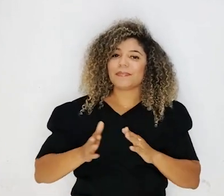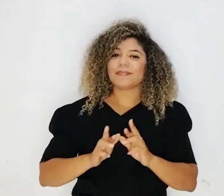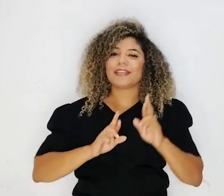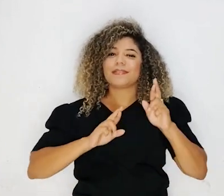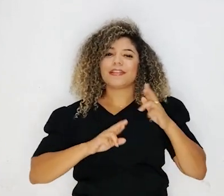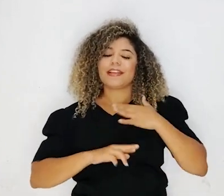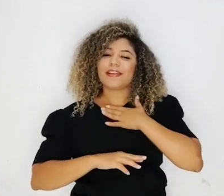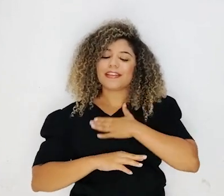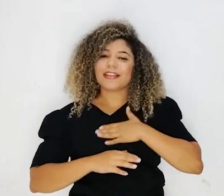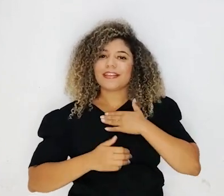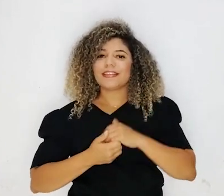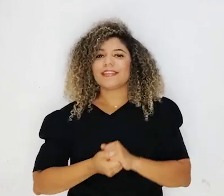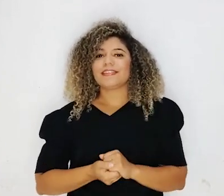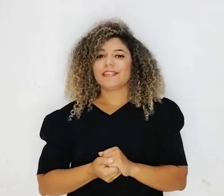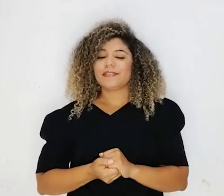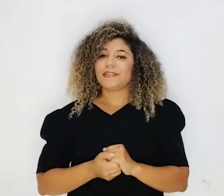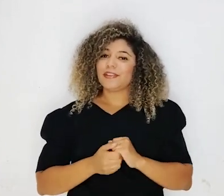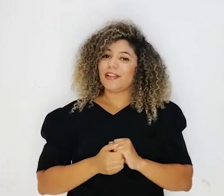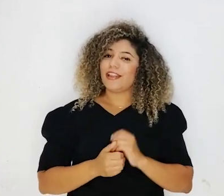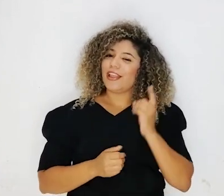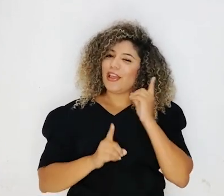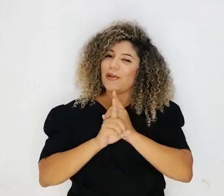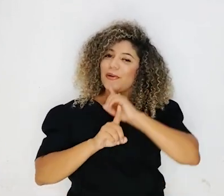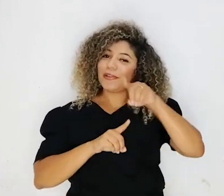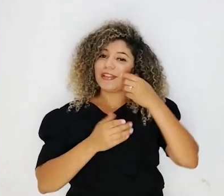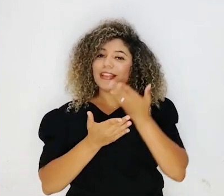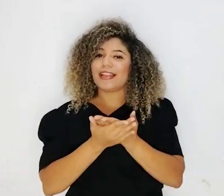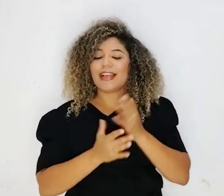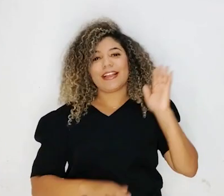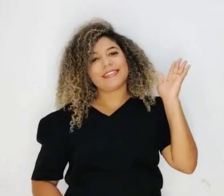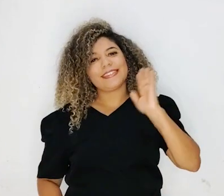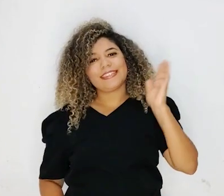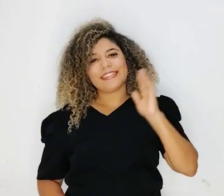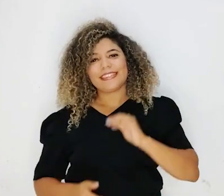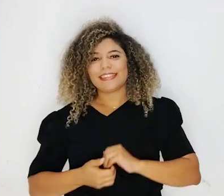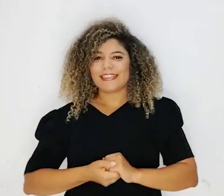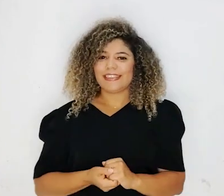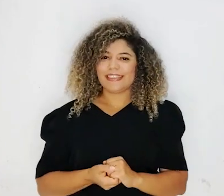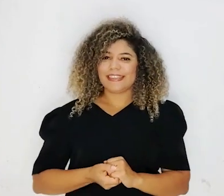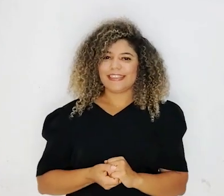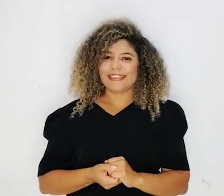por aqui. Espero que você tenha gostado bastante e até uma próxima aula. Tchau, tchau!